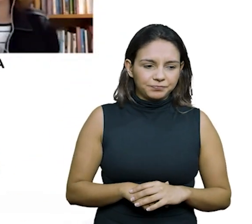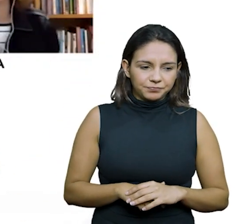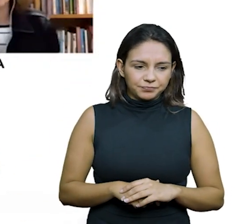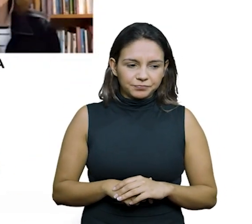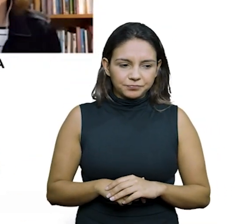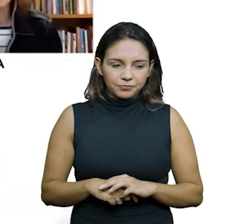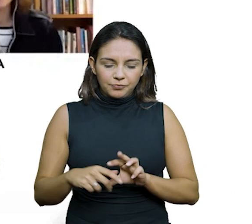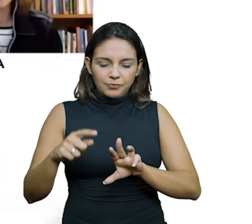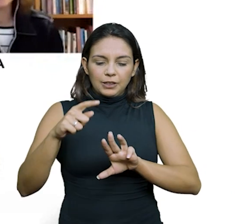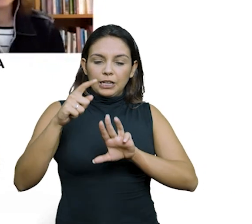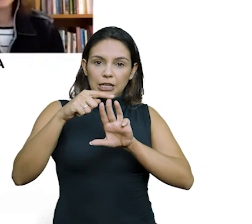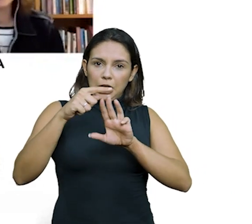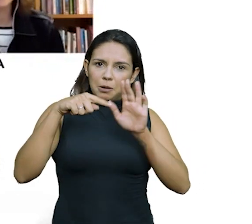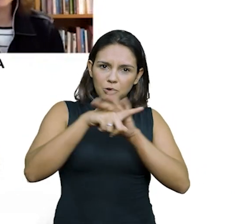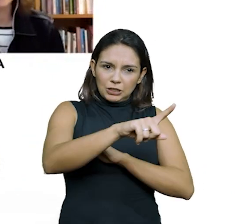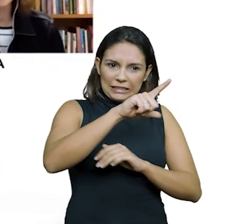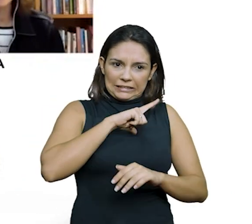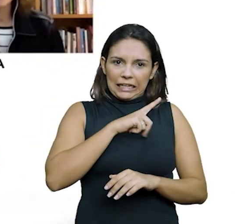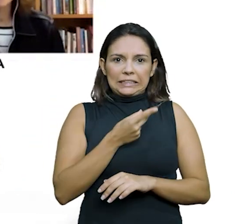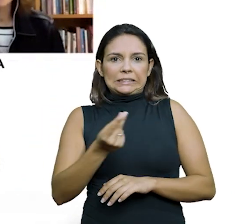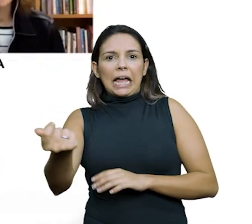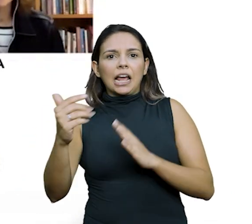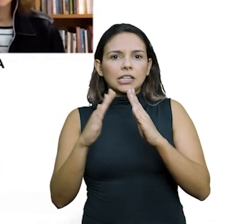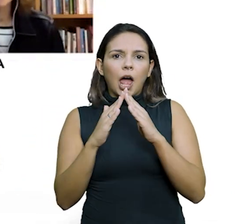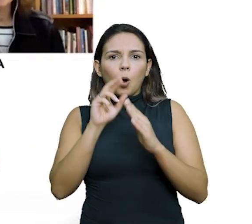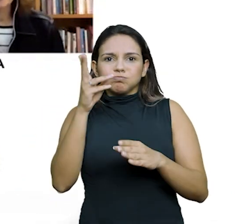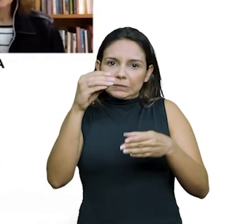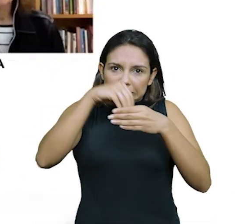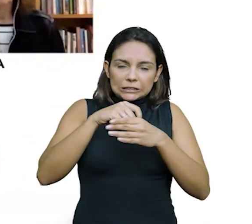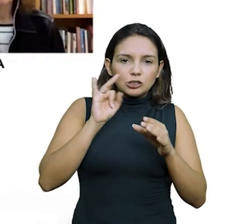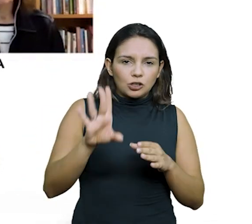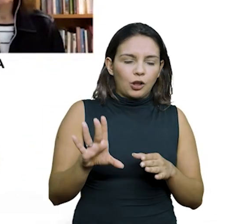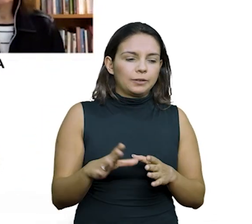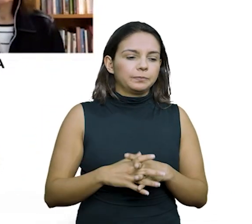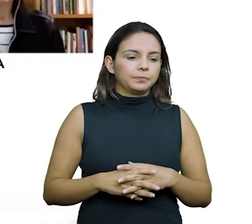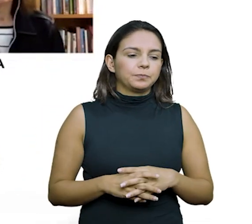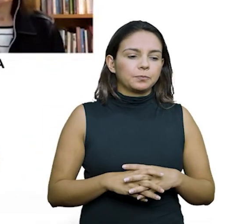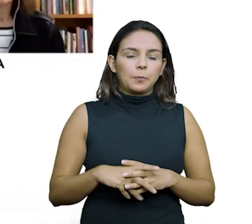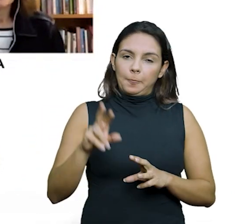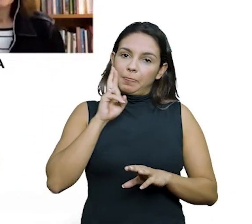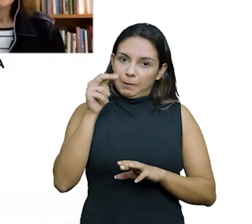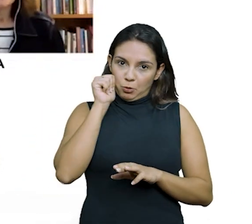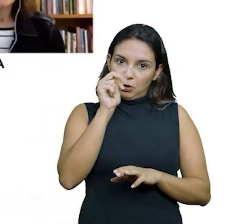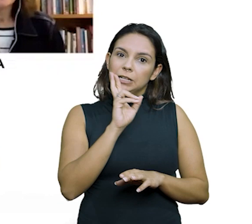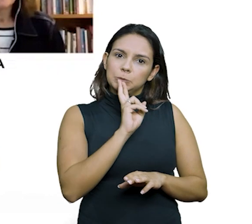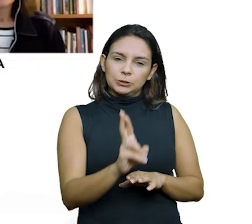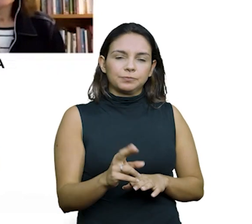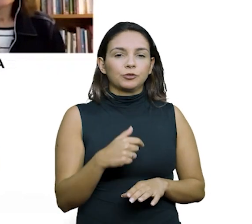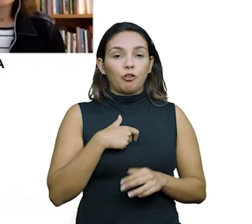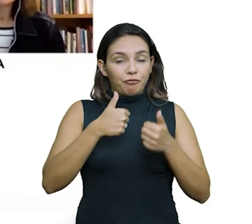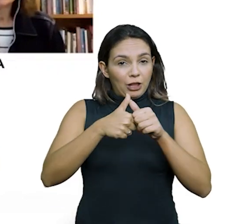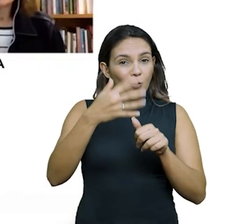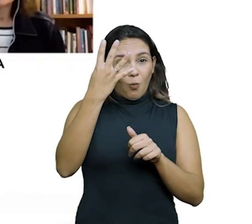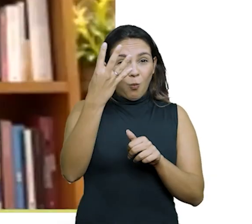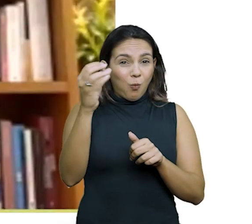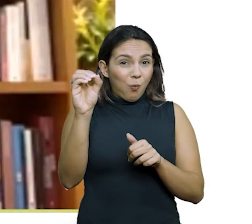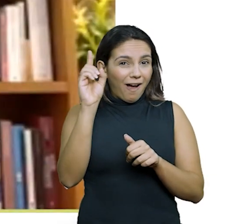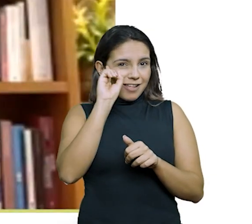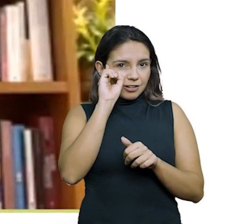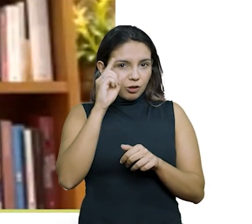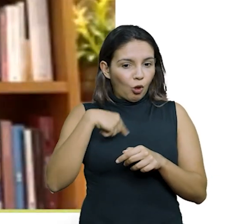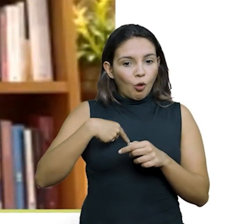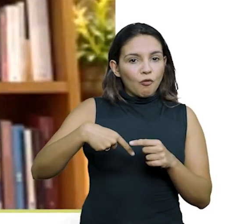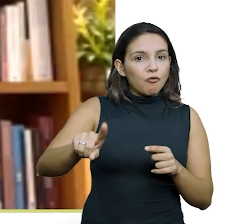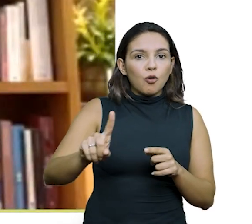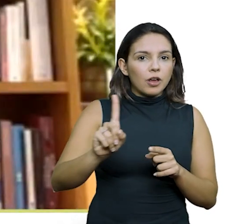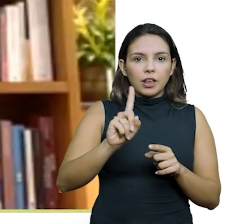está definitivamente confinado ou você tem saído? Olha, eu fiquei 40 e tantos dias sem ir nem